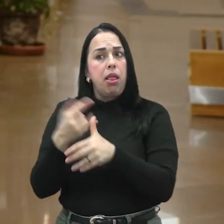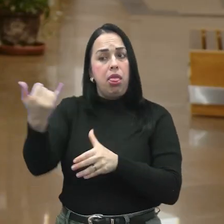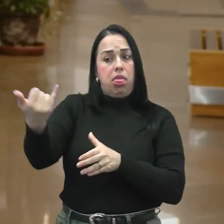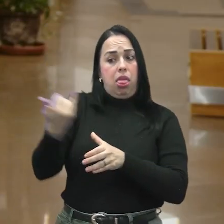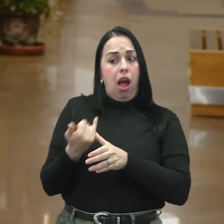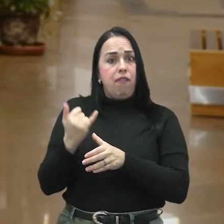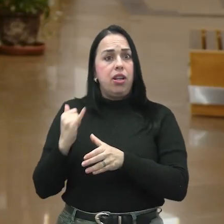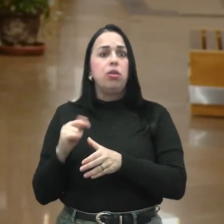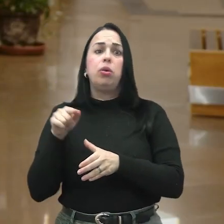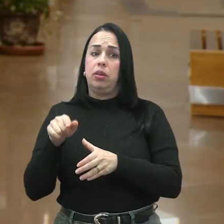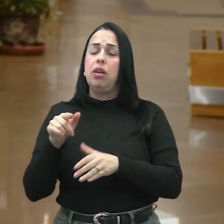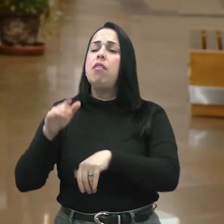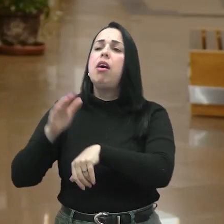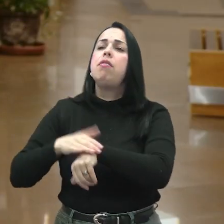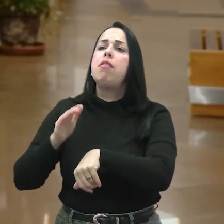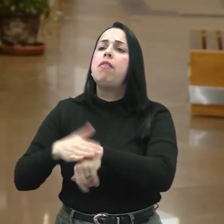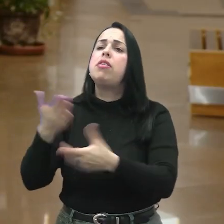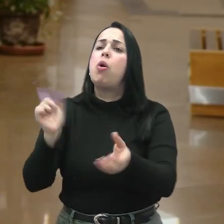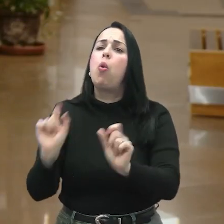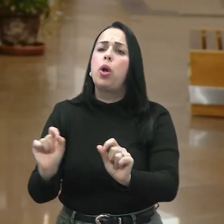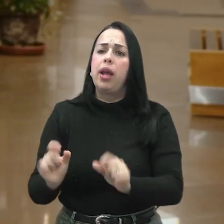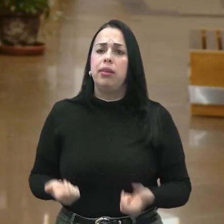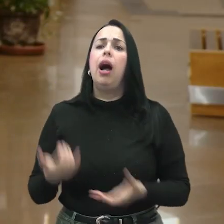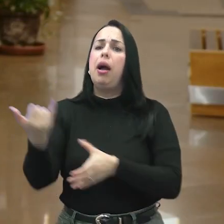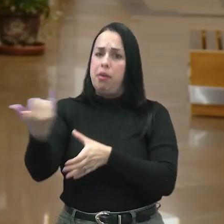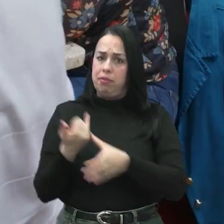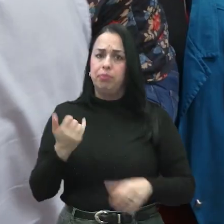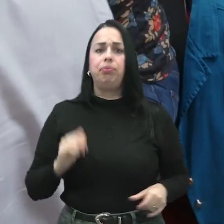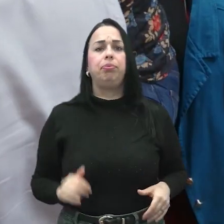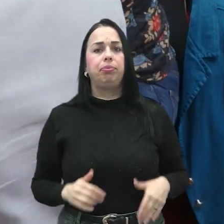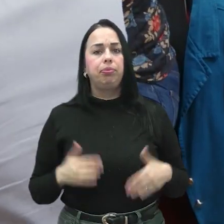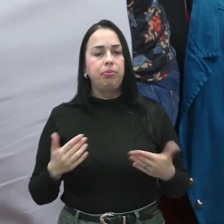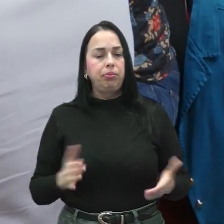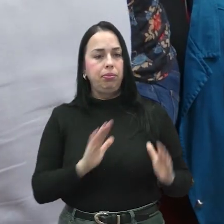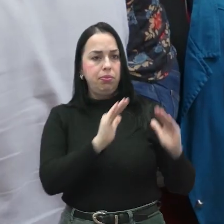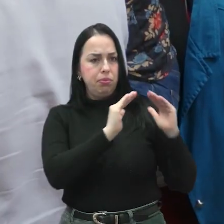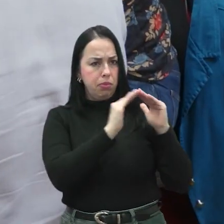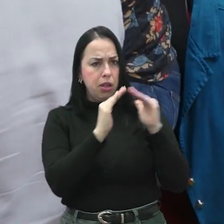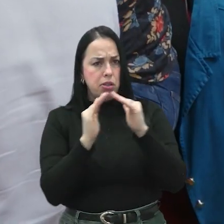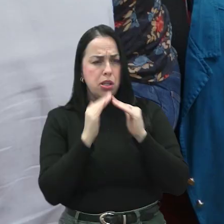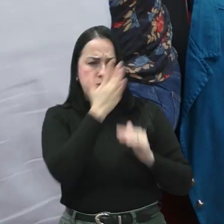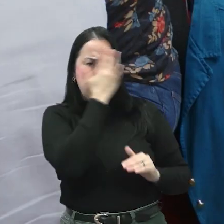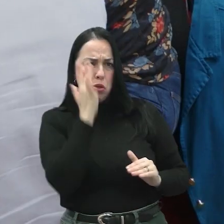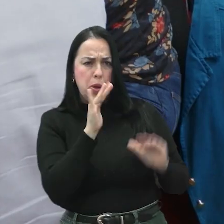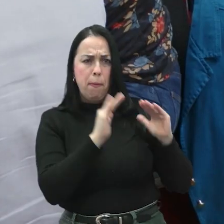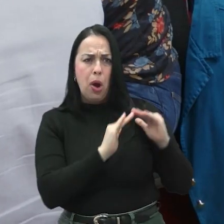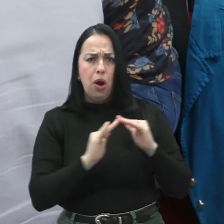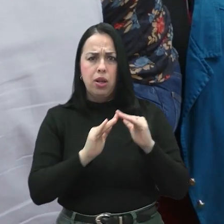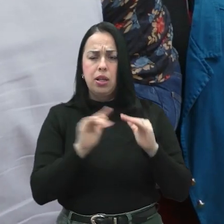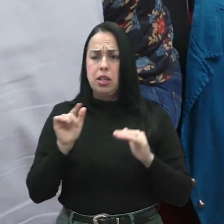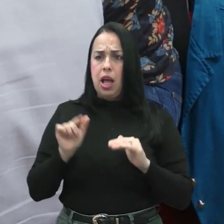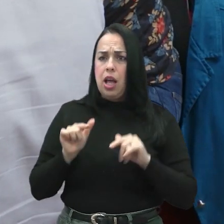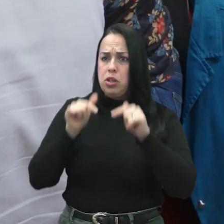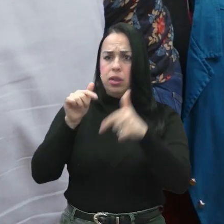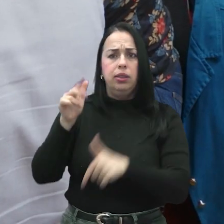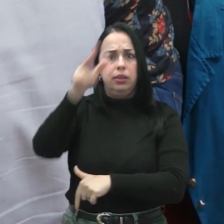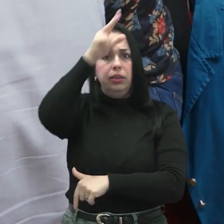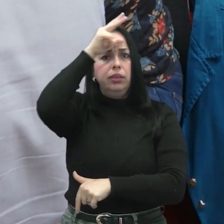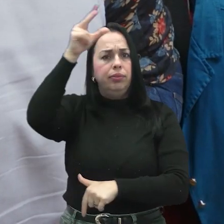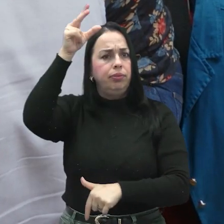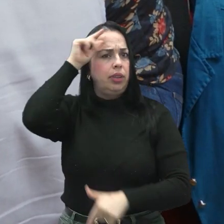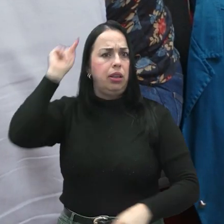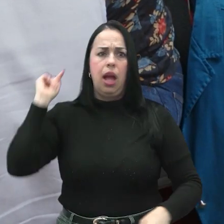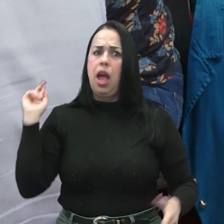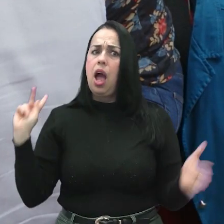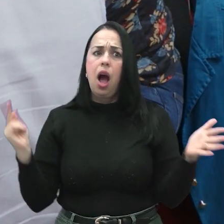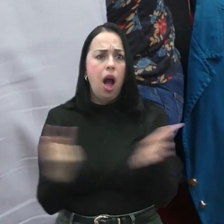de alguma ação que a prefeitura vai fazer nesse sentido. Para os moradores, as ações da prefeitura